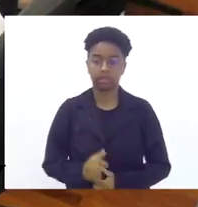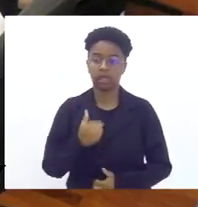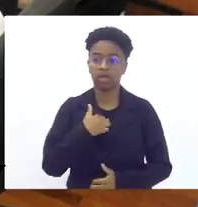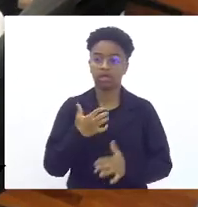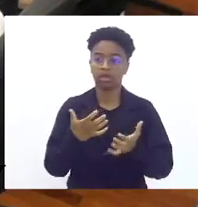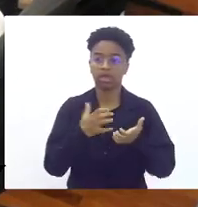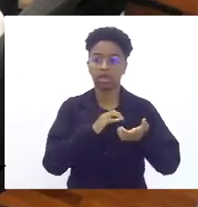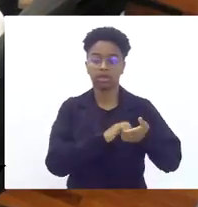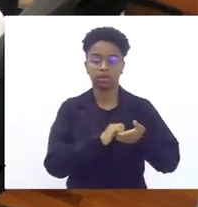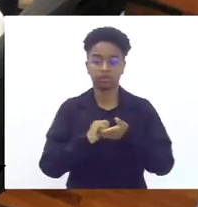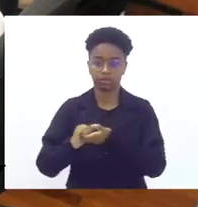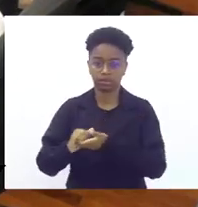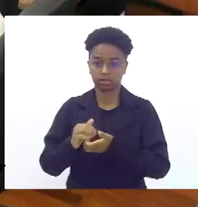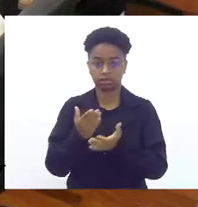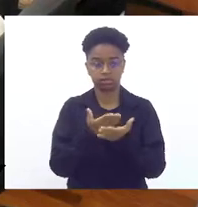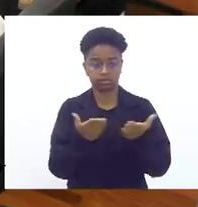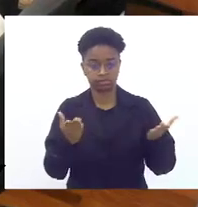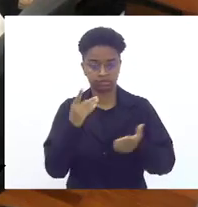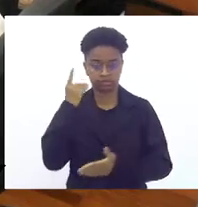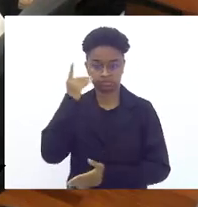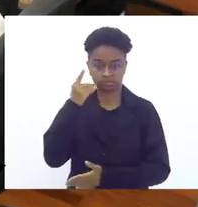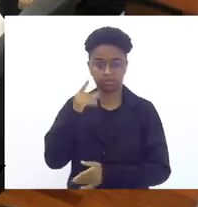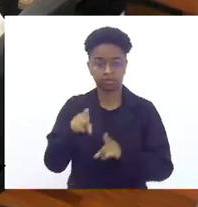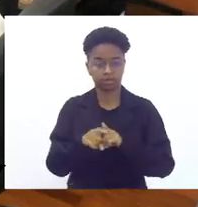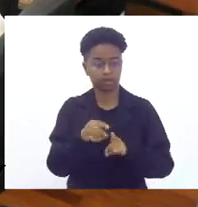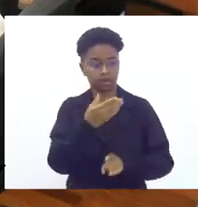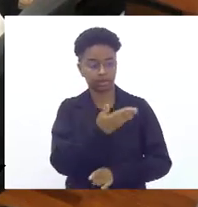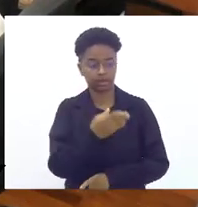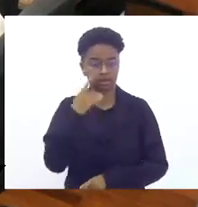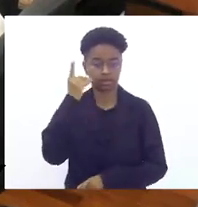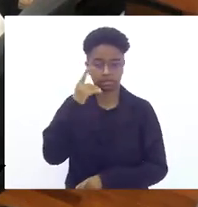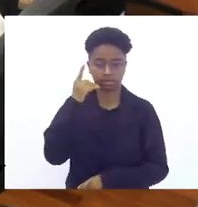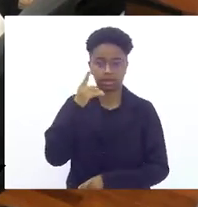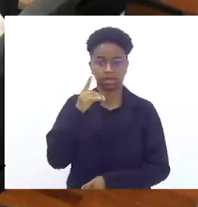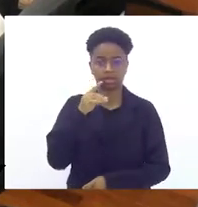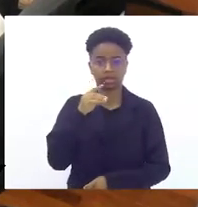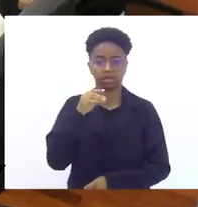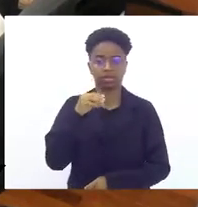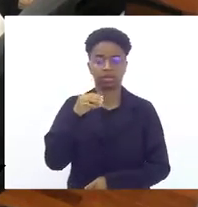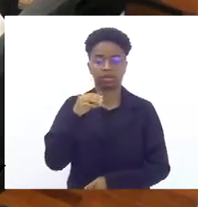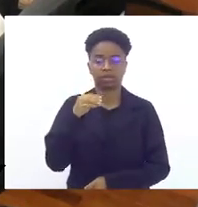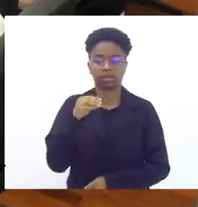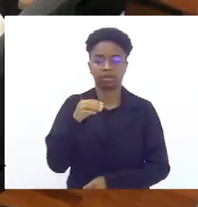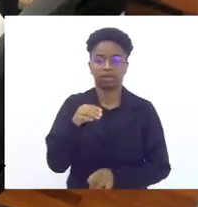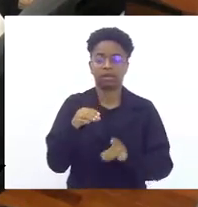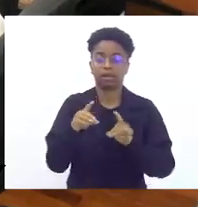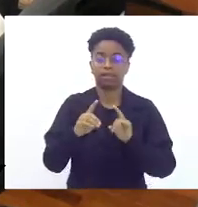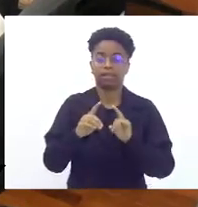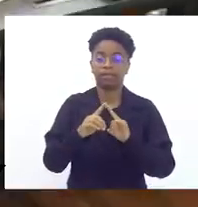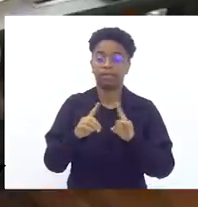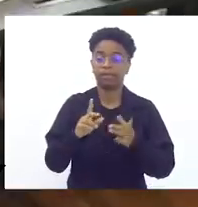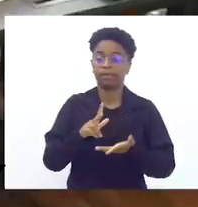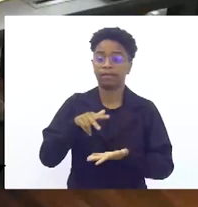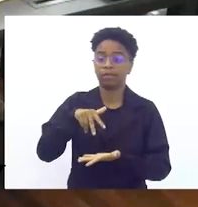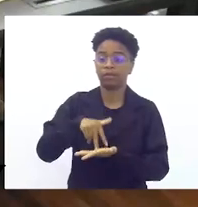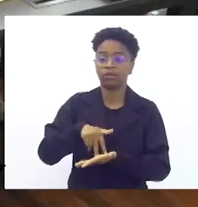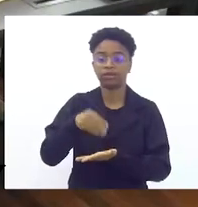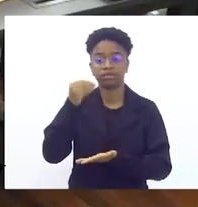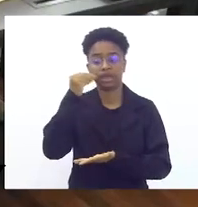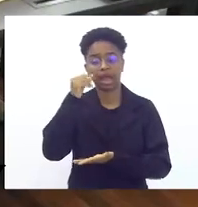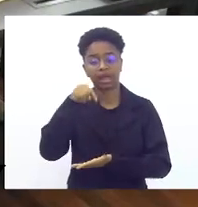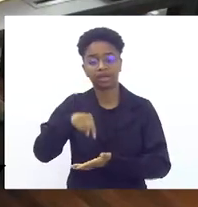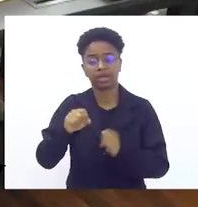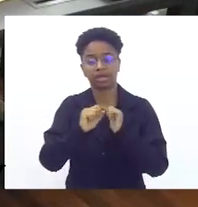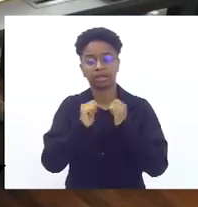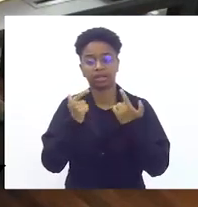saudar aos deputados e a deputada e essa postura de fazer com que a Assembleia Legislativa do Rio de Janeiro